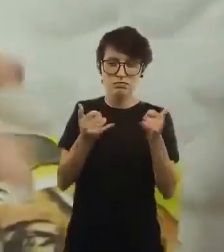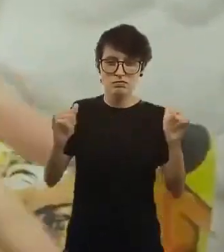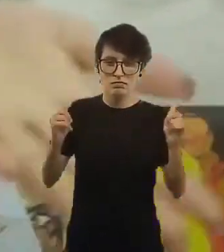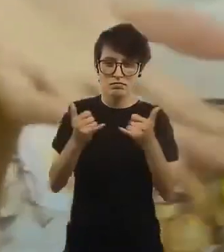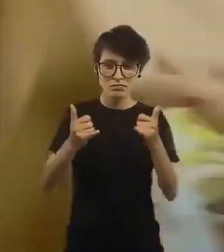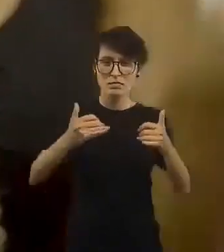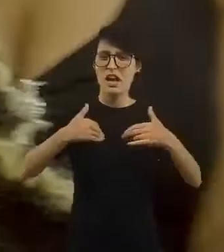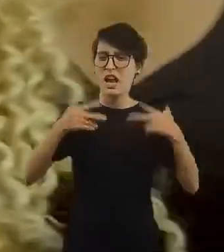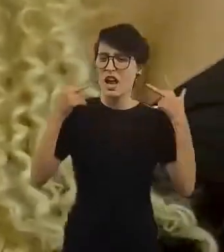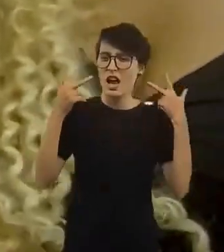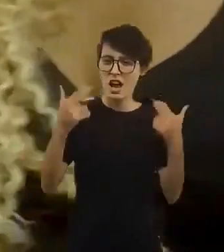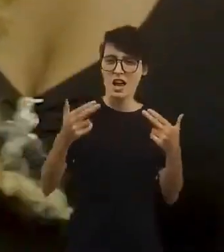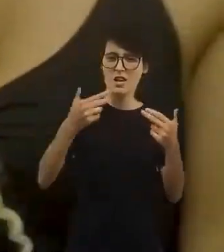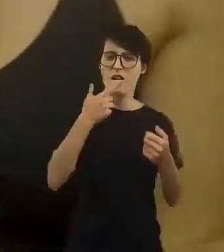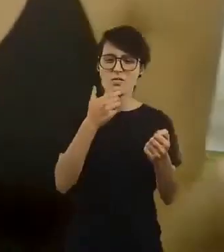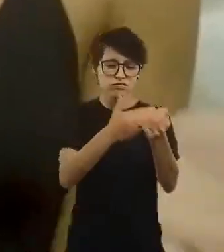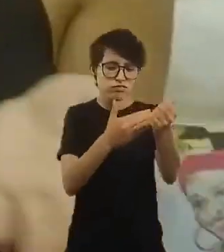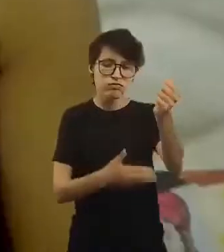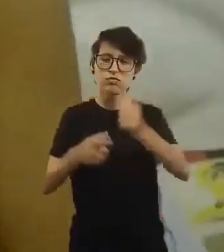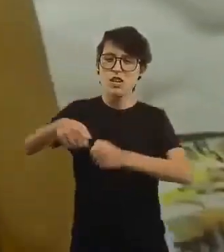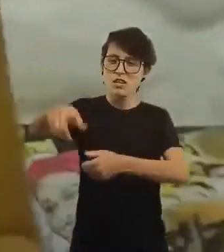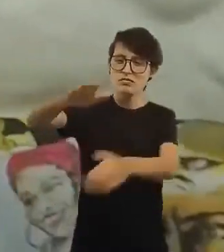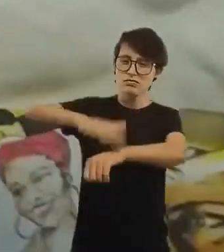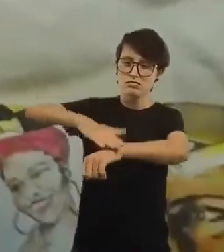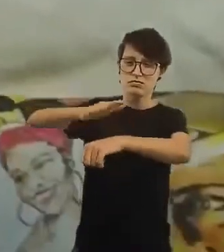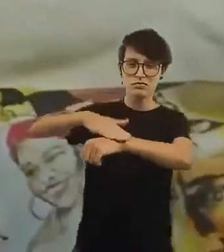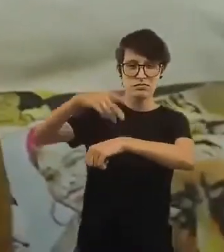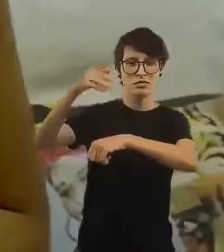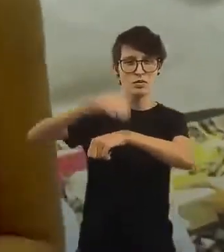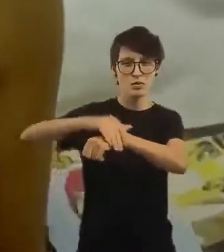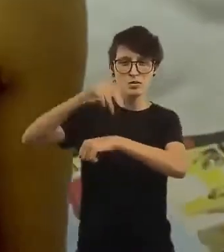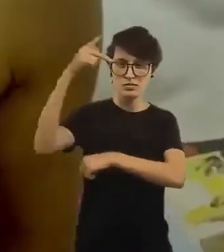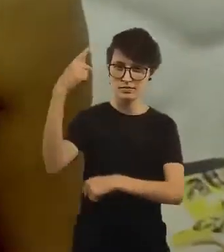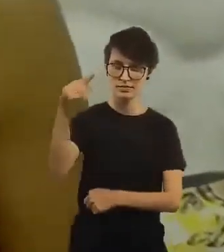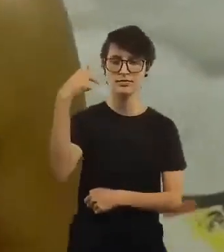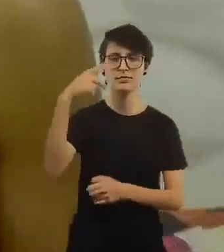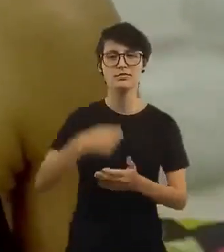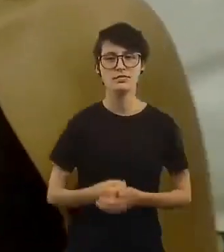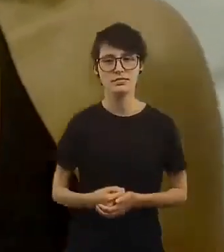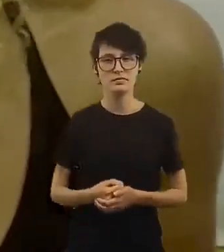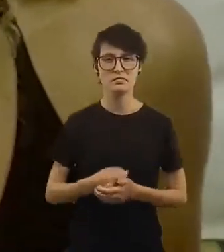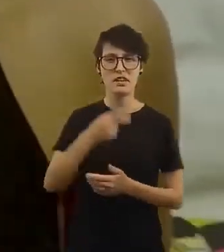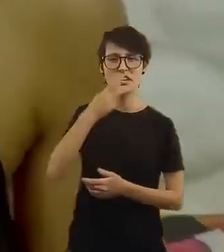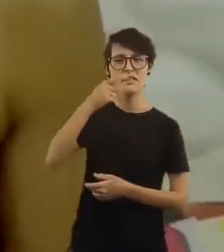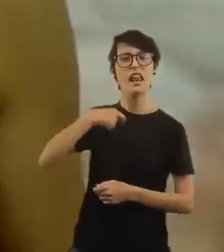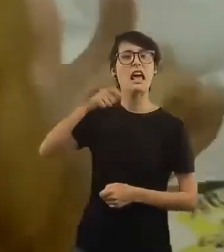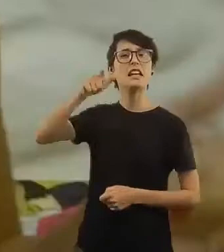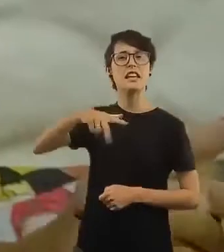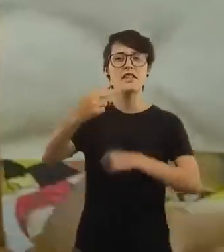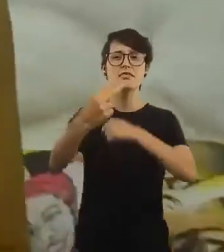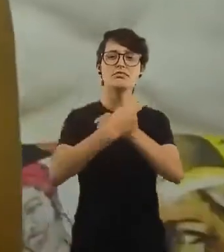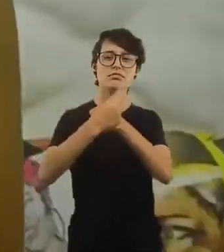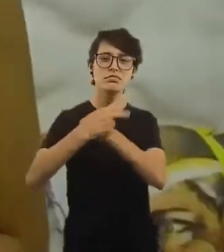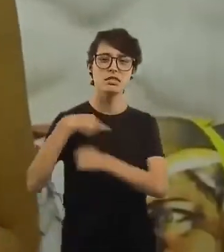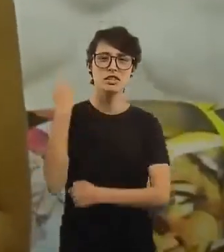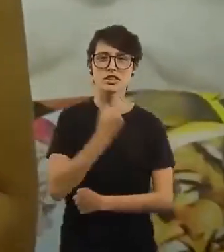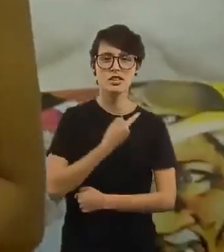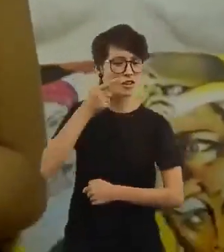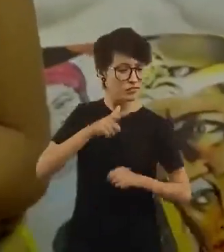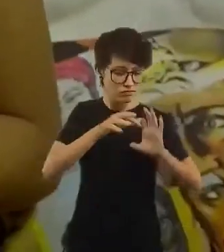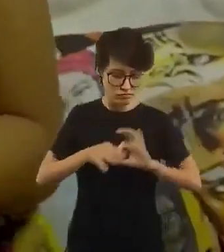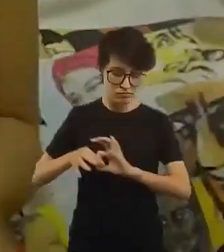que escorre das tuas mãos. Me diz quem nos protege se a gente não se unir. E